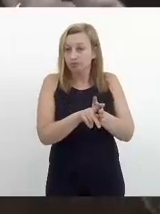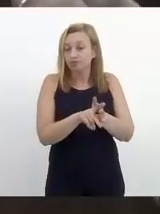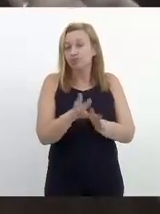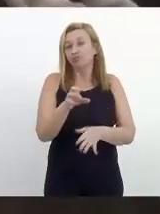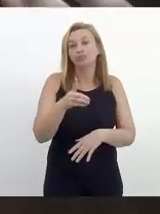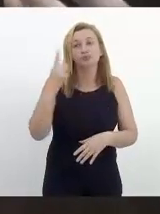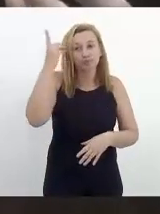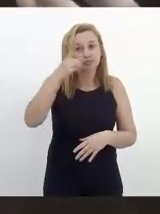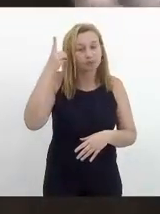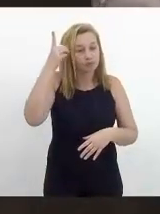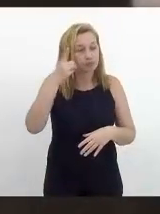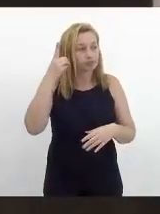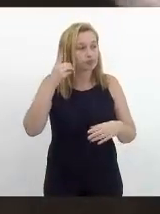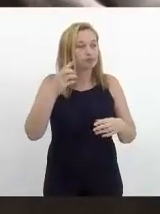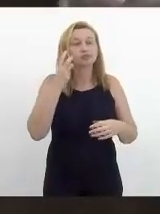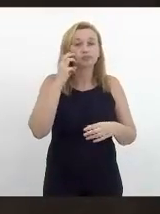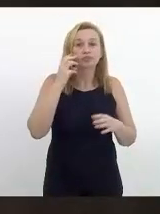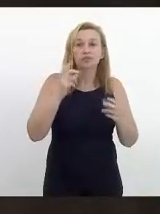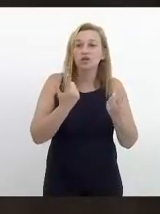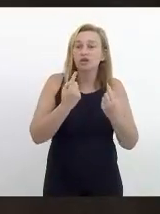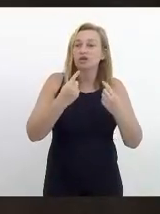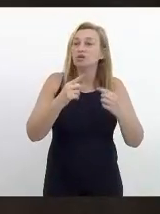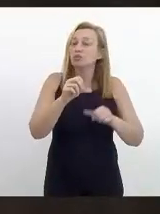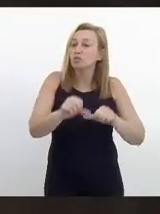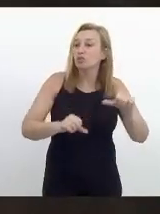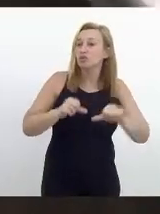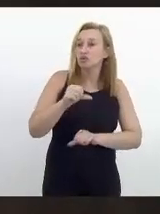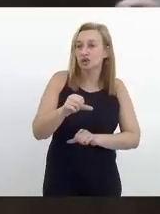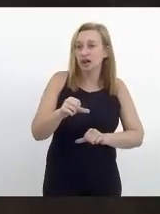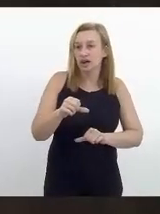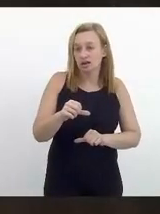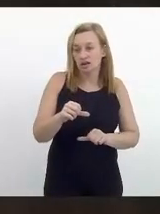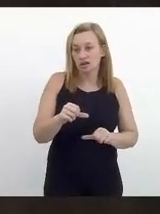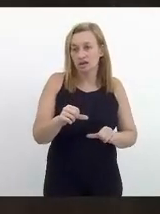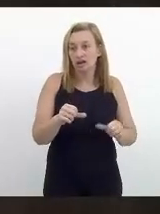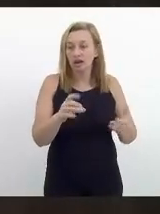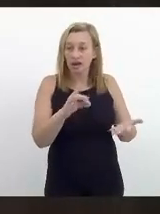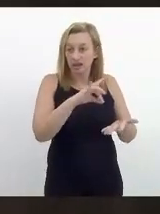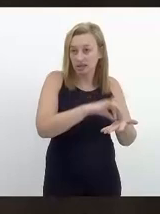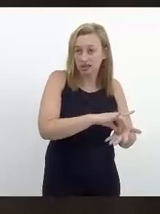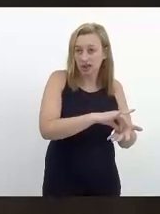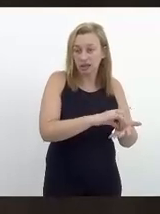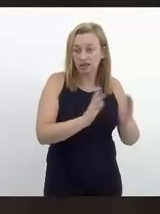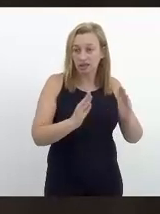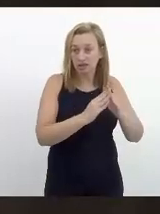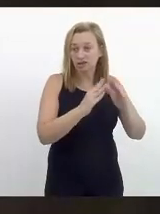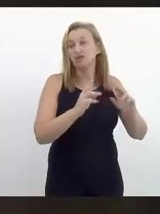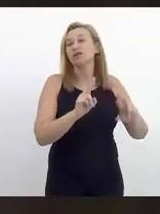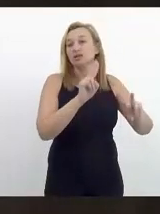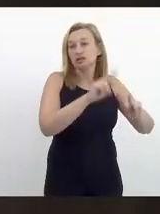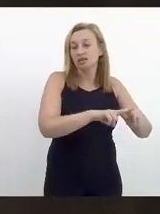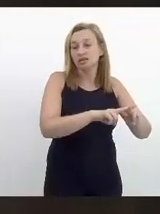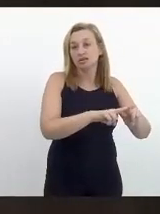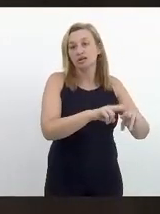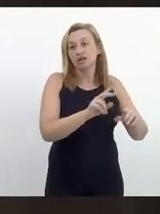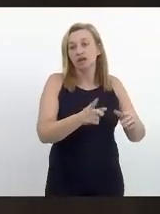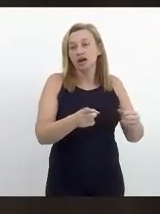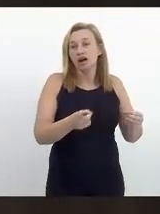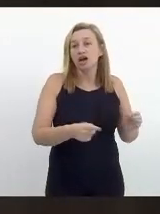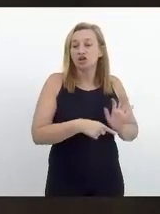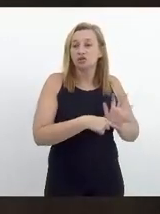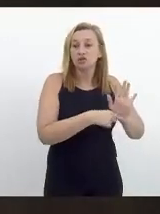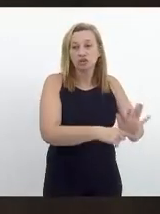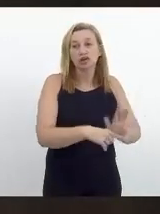tentativa de mudar as condições do nosso sistema socioeducativo para que, de fato, ele consiga resgatar os direitos desses adolescentes e criar uma